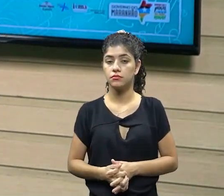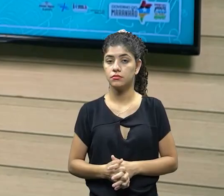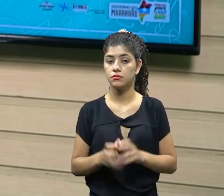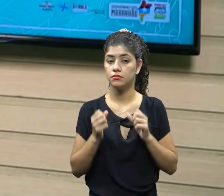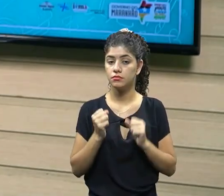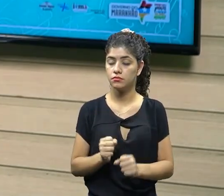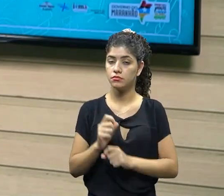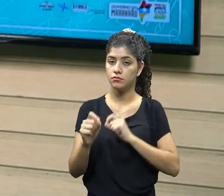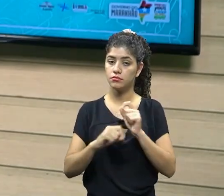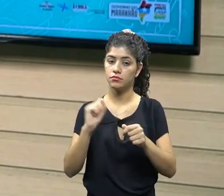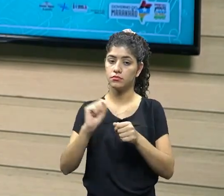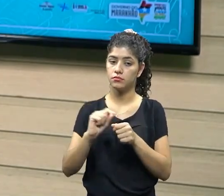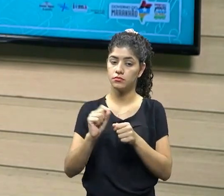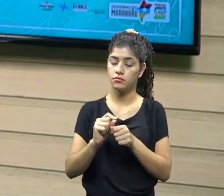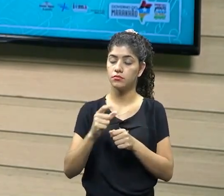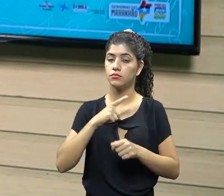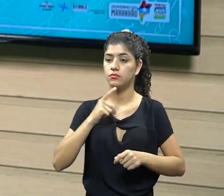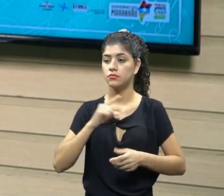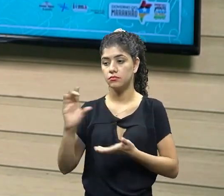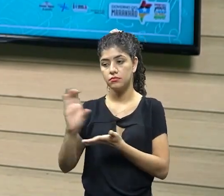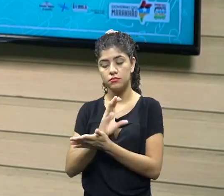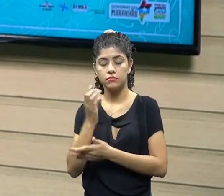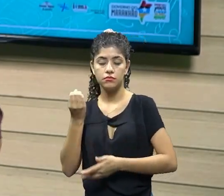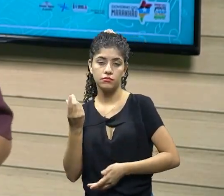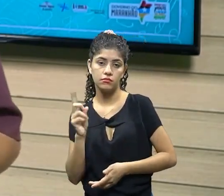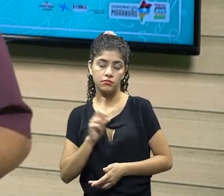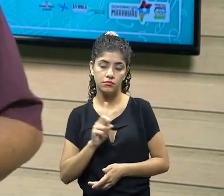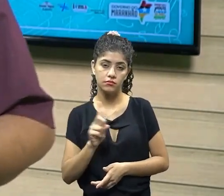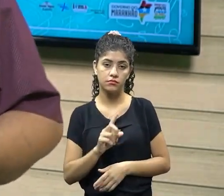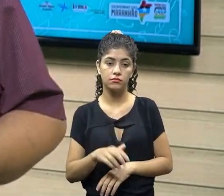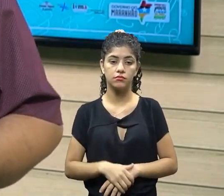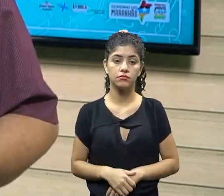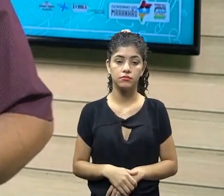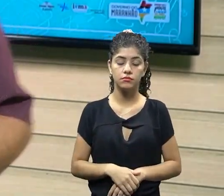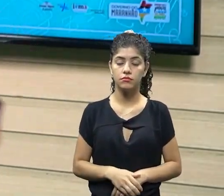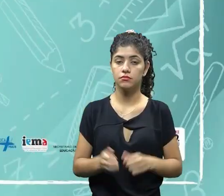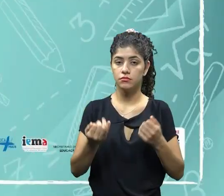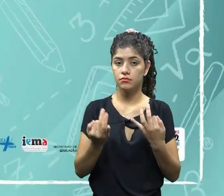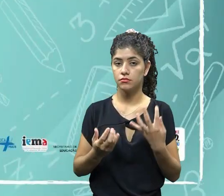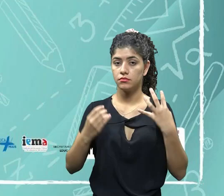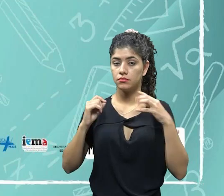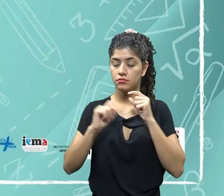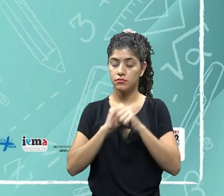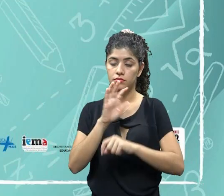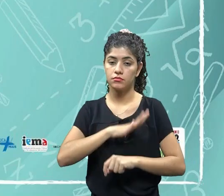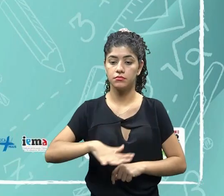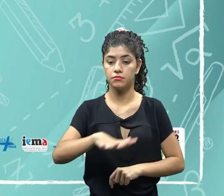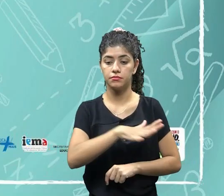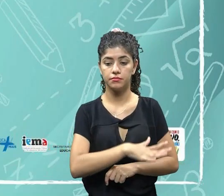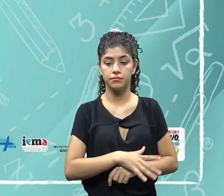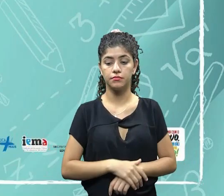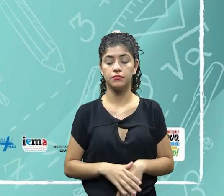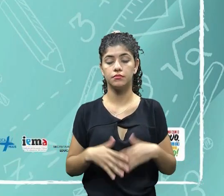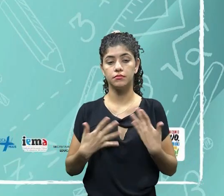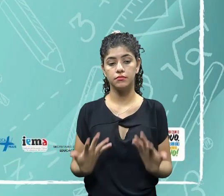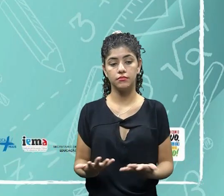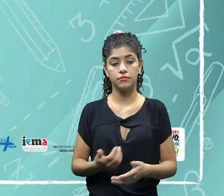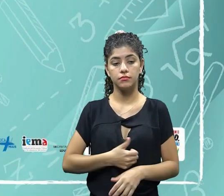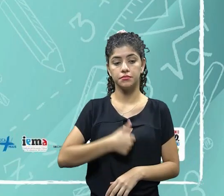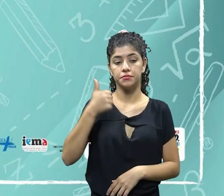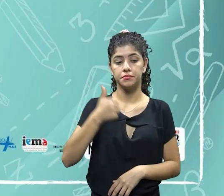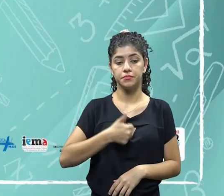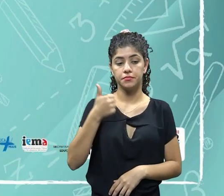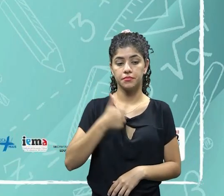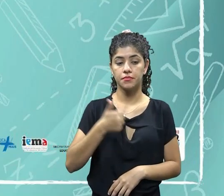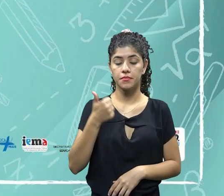lucrando ou não. Então, ele trata todos esses ambientes. Em que aspectos? Primeiro, são os orçamentos, ou seja, o